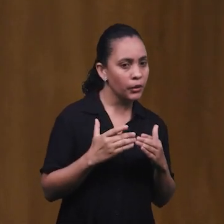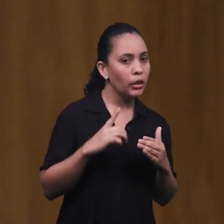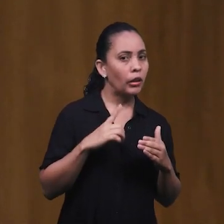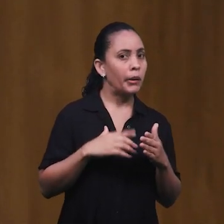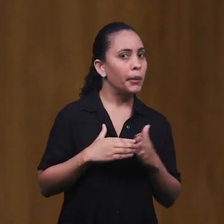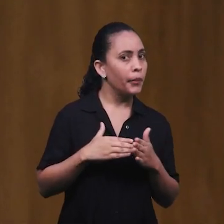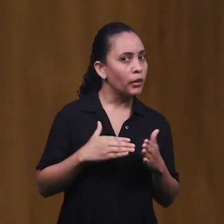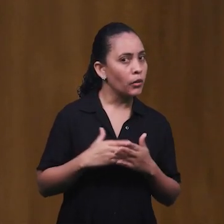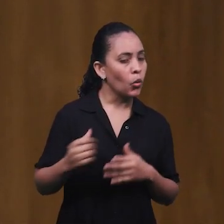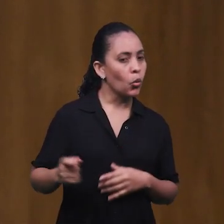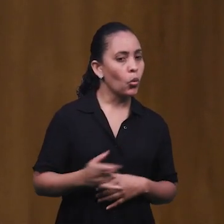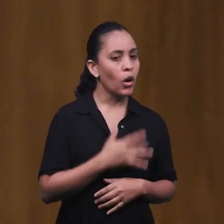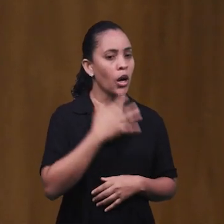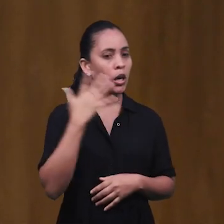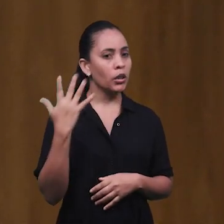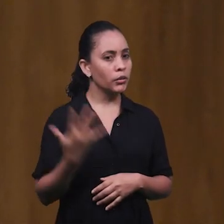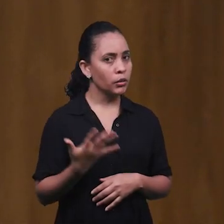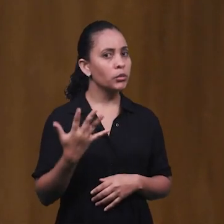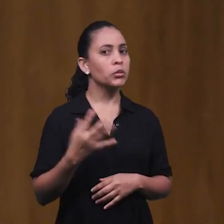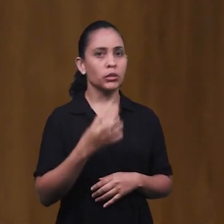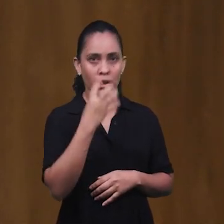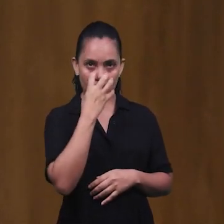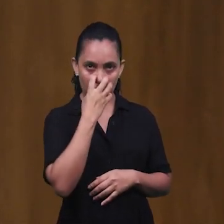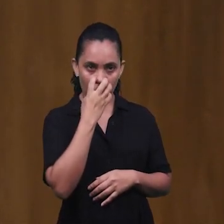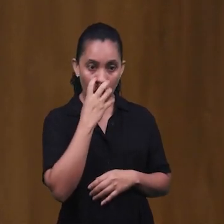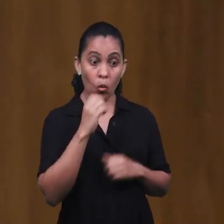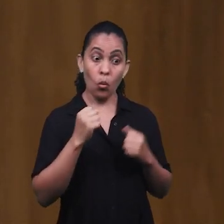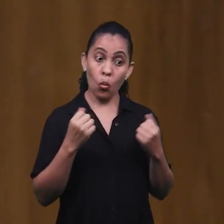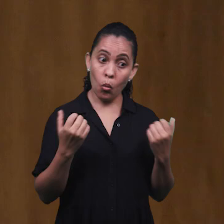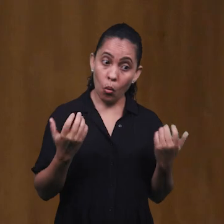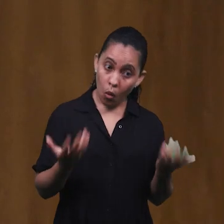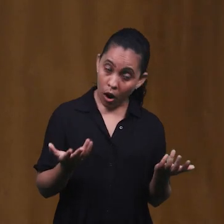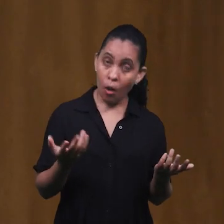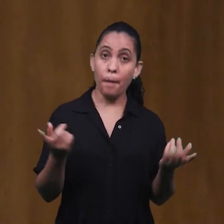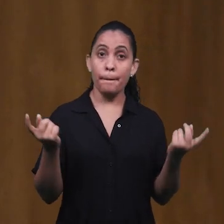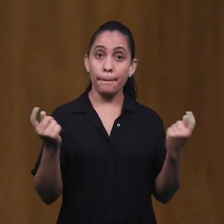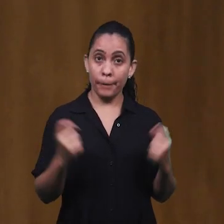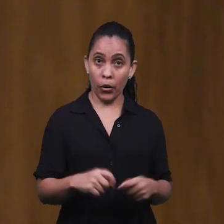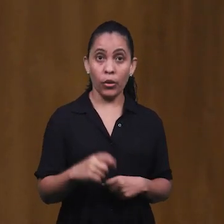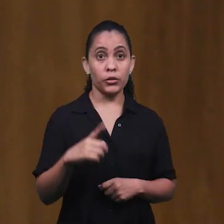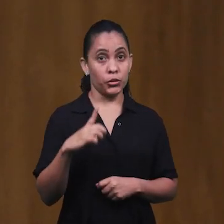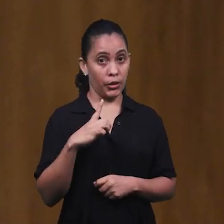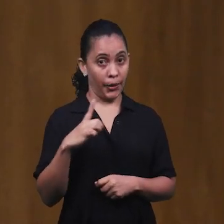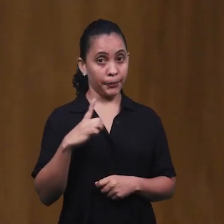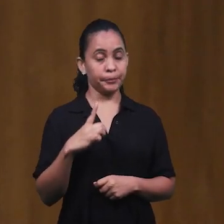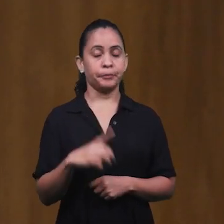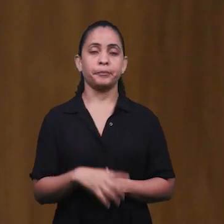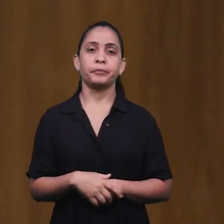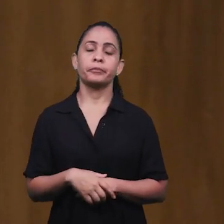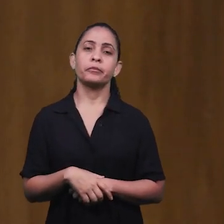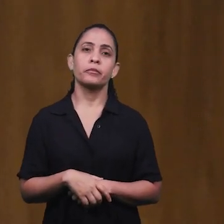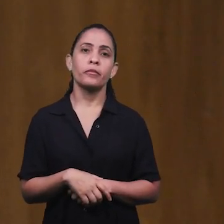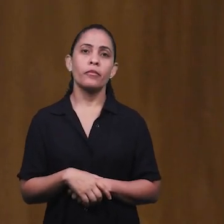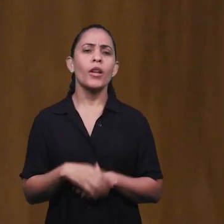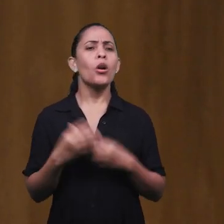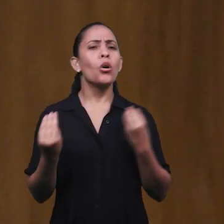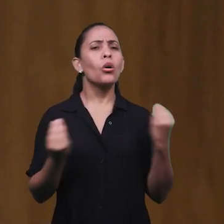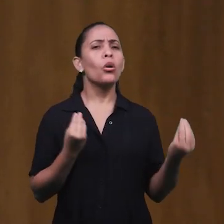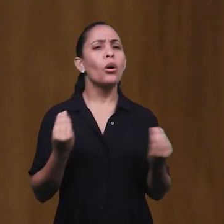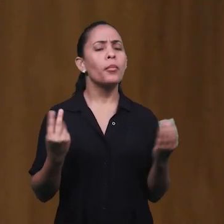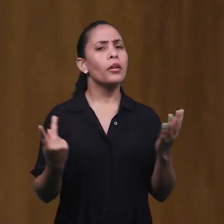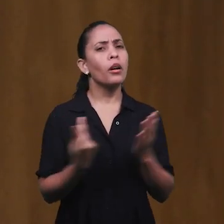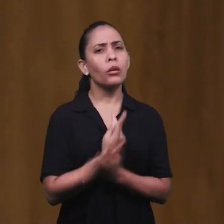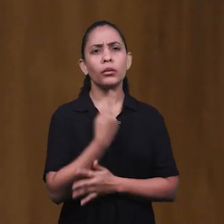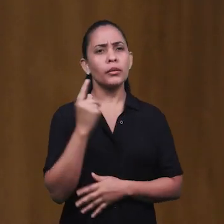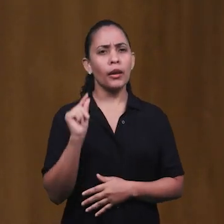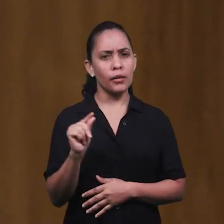para a quantidade de animais, né? O tipo de animal também que pode, né? Que a pessoa pode ter, né? Como estimação. Como é que é essa questão hoje? Como